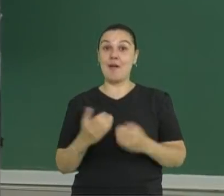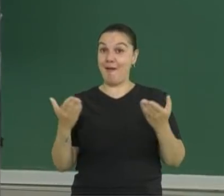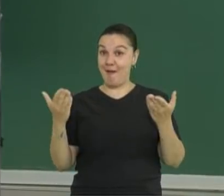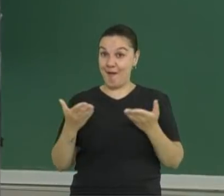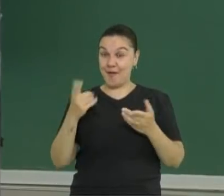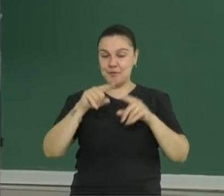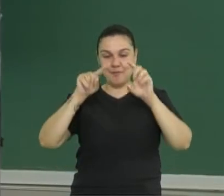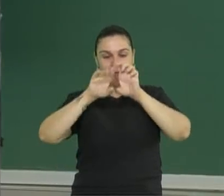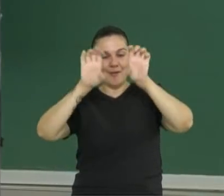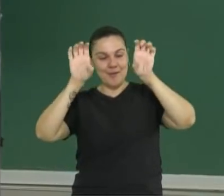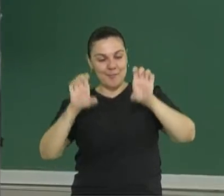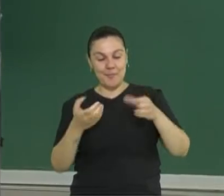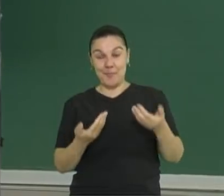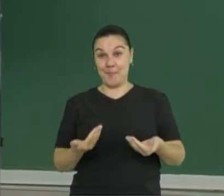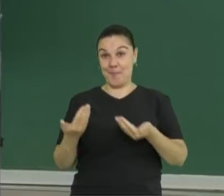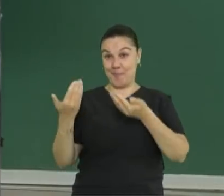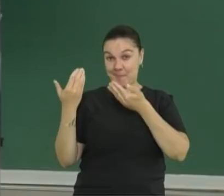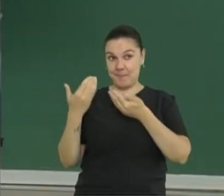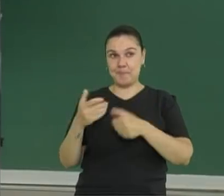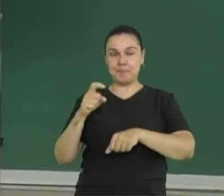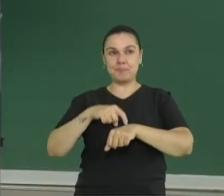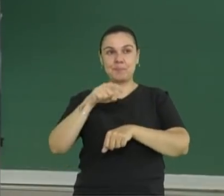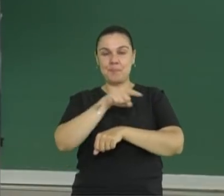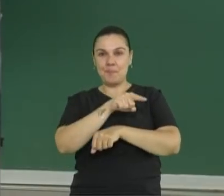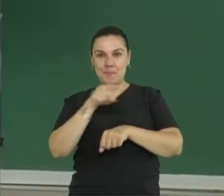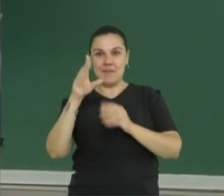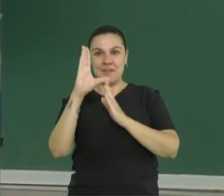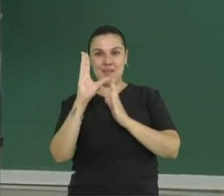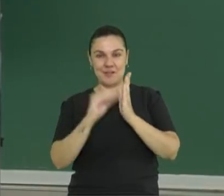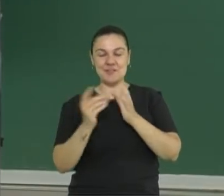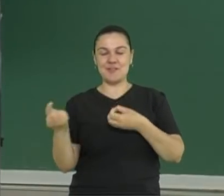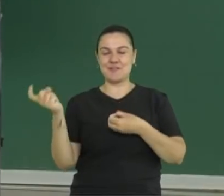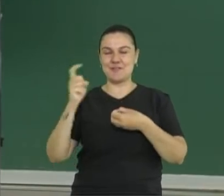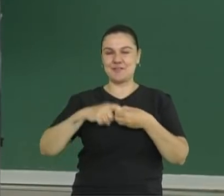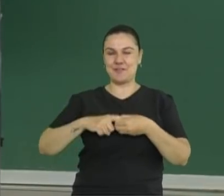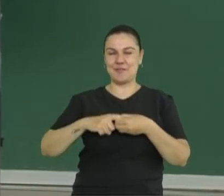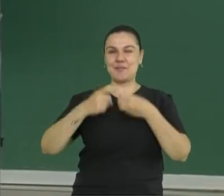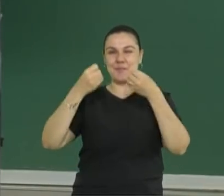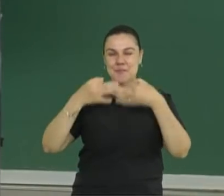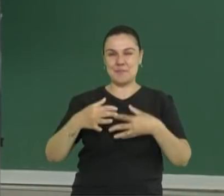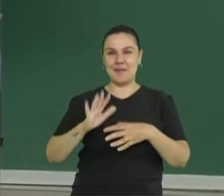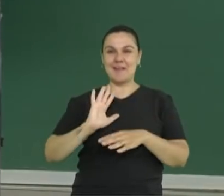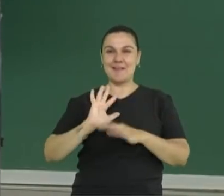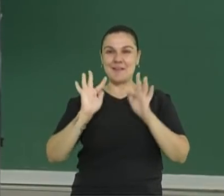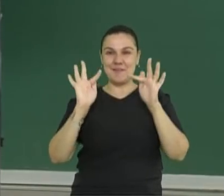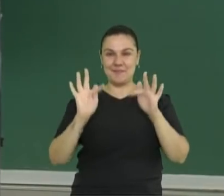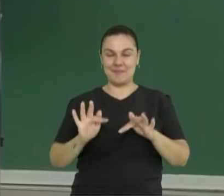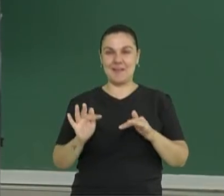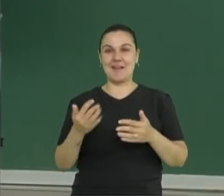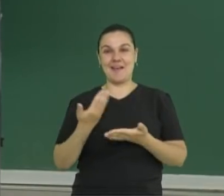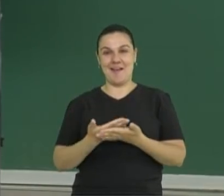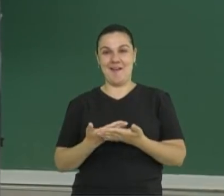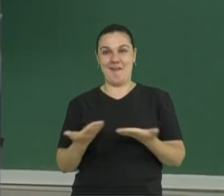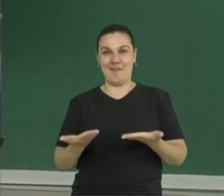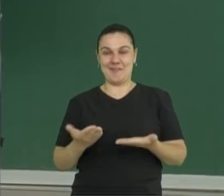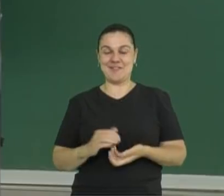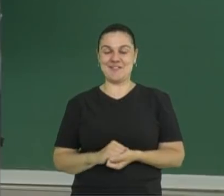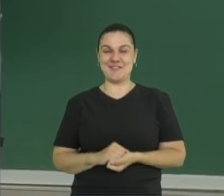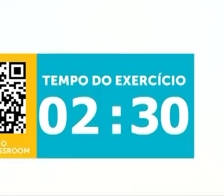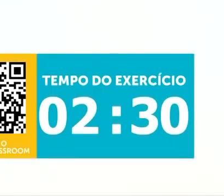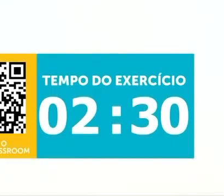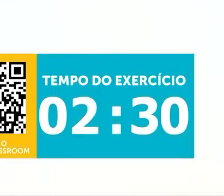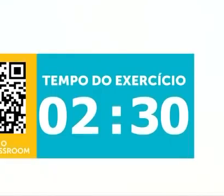vamos para o nosso mapa conceitual. Eu vou dar um tempinho para vocês copiarem e eu já volto rapidinho para a gente ver e relembrar o que a gente estudou na aula de